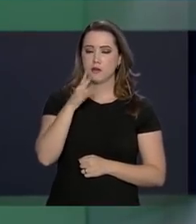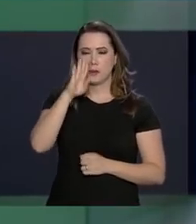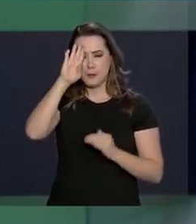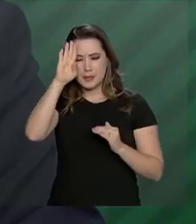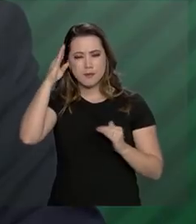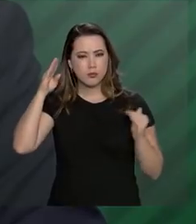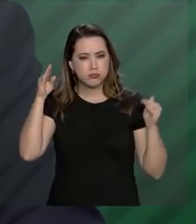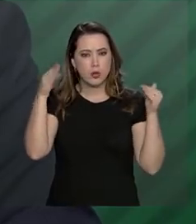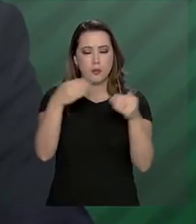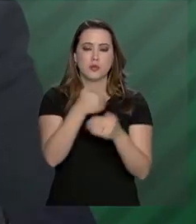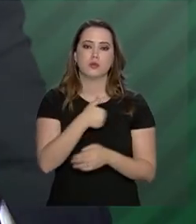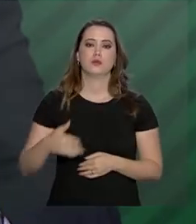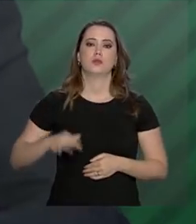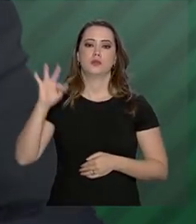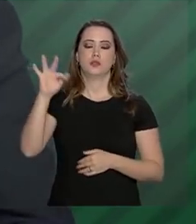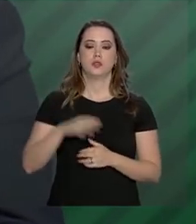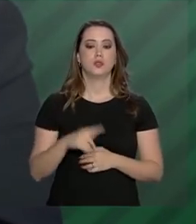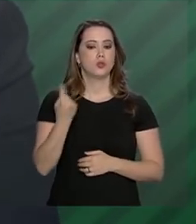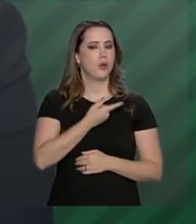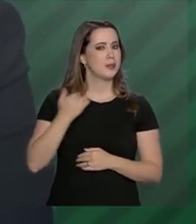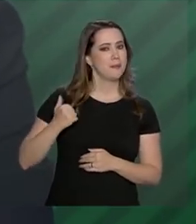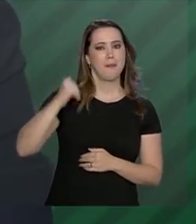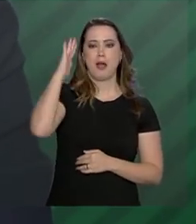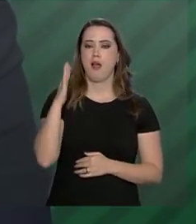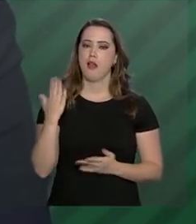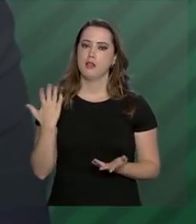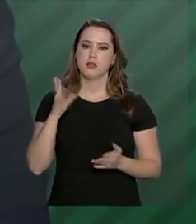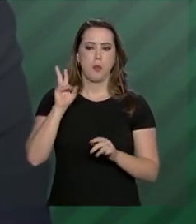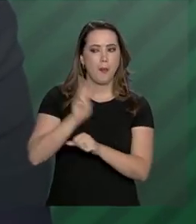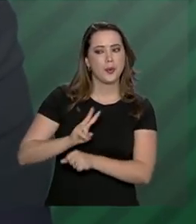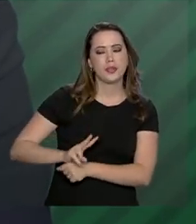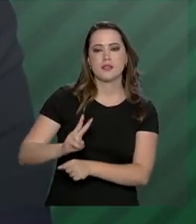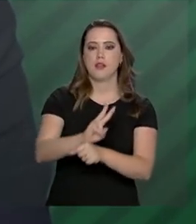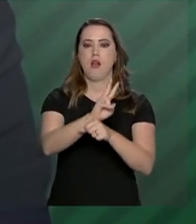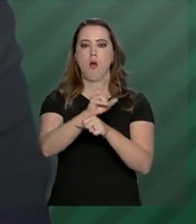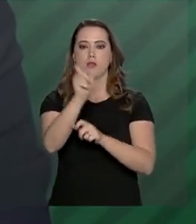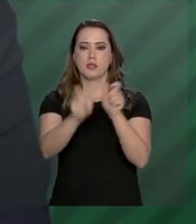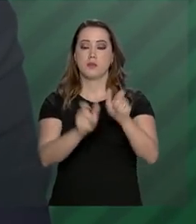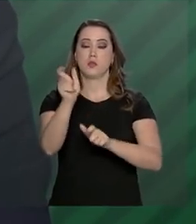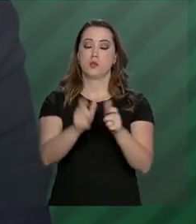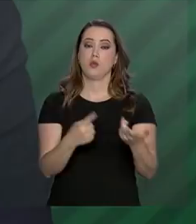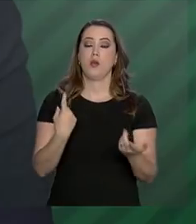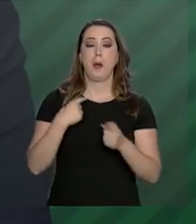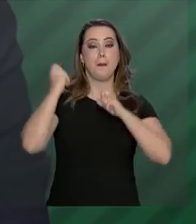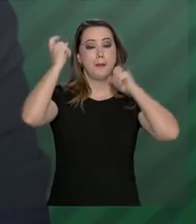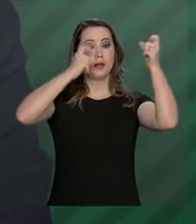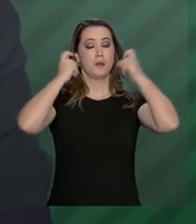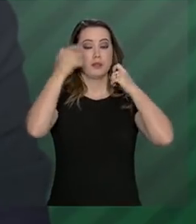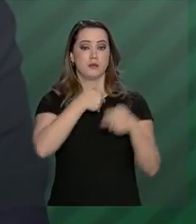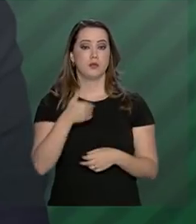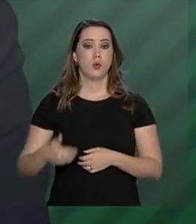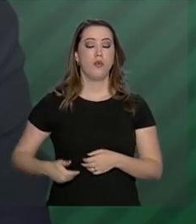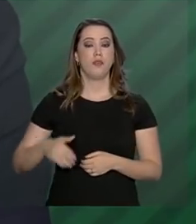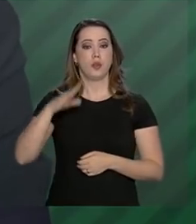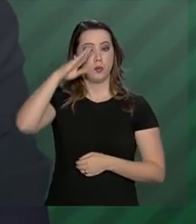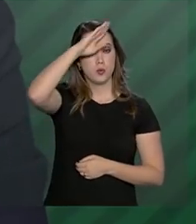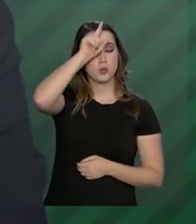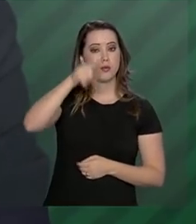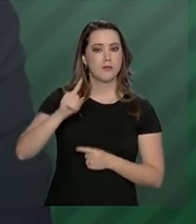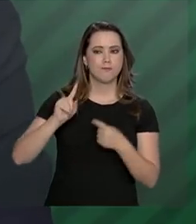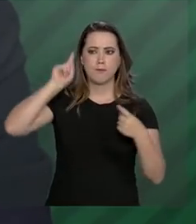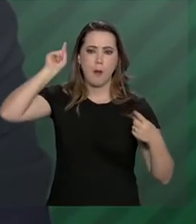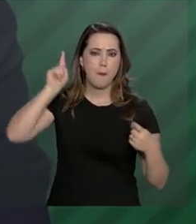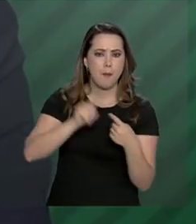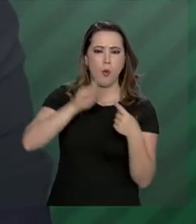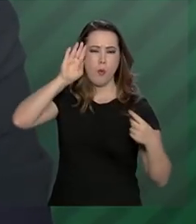governo federal. Nós vamos ir além na proteção das pessoas. A preocupação que o governo Bolsonaro tem é, número